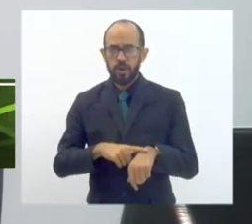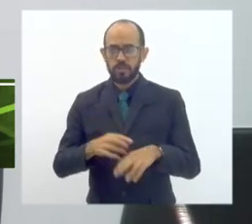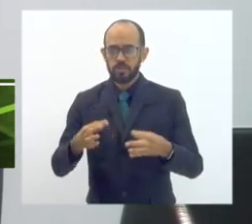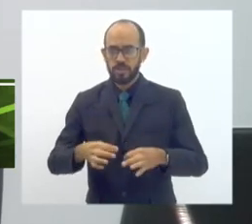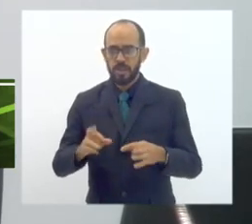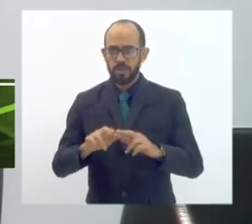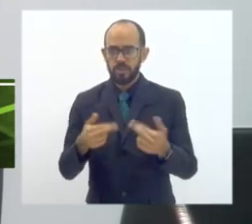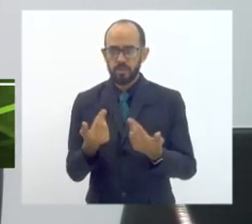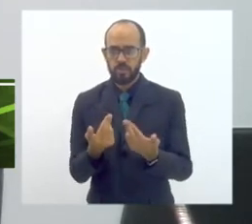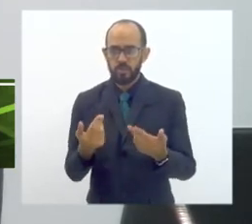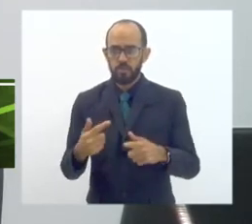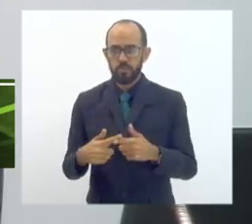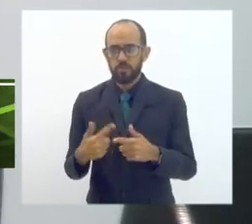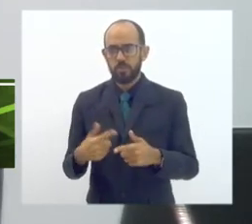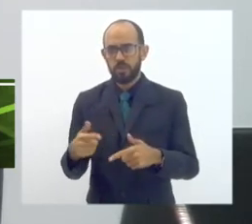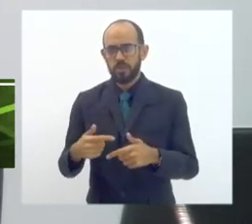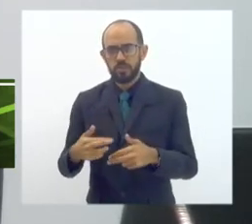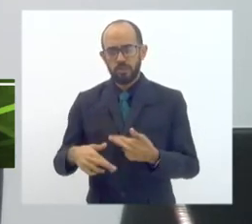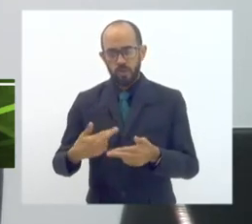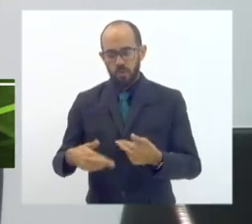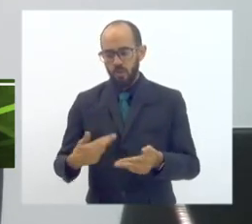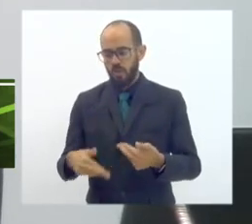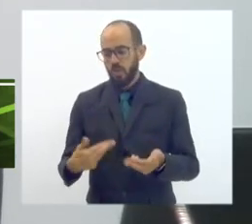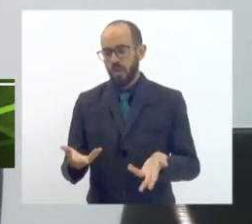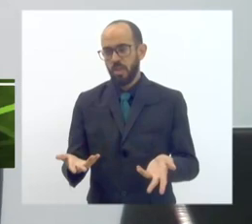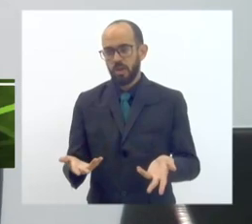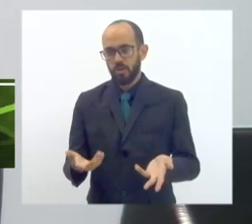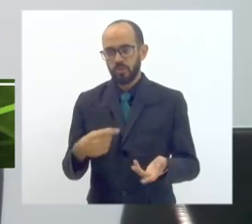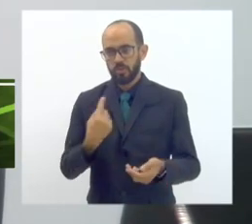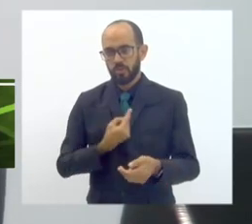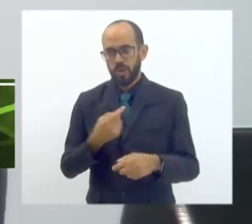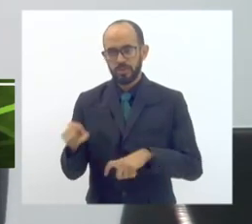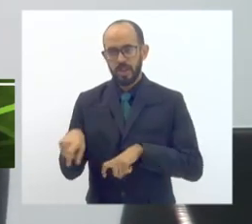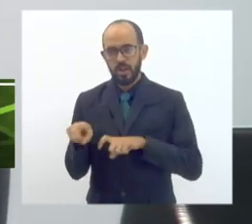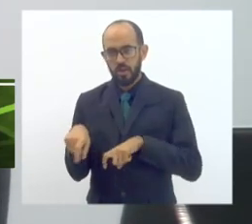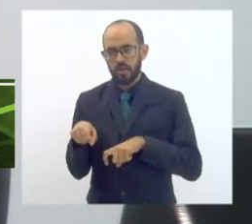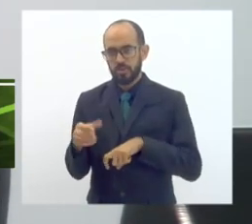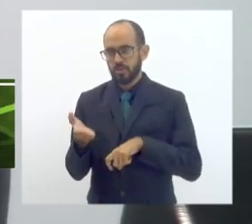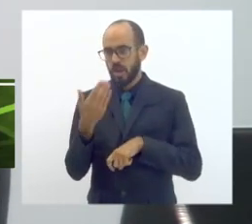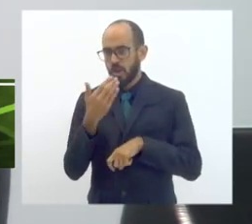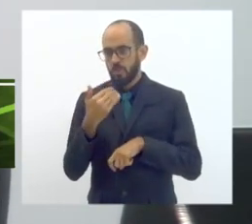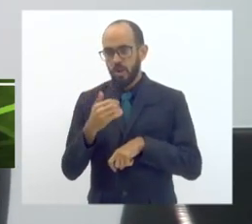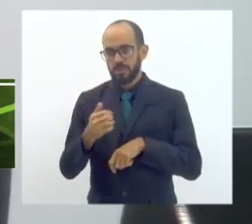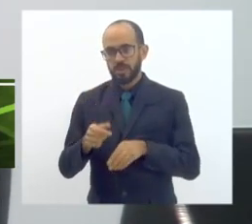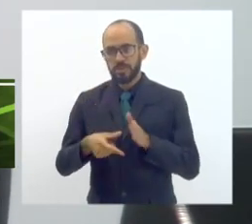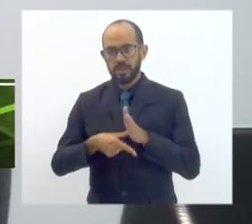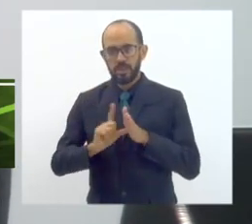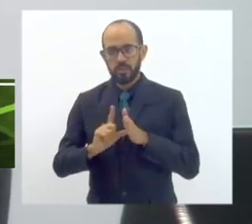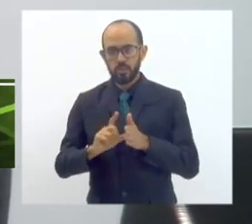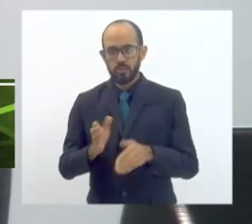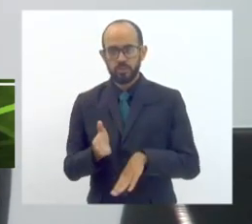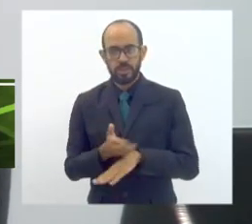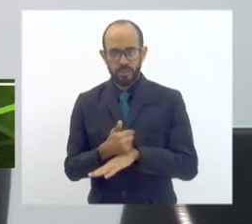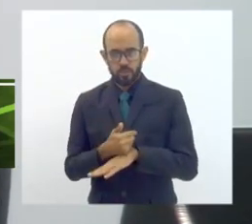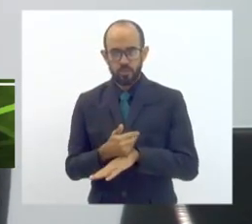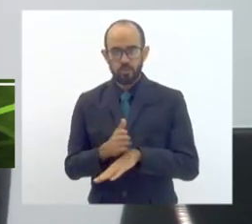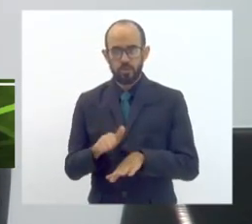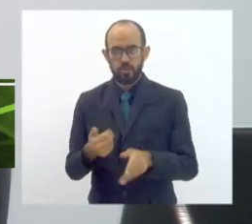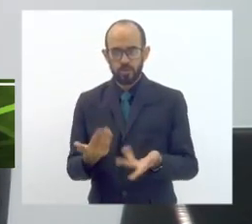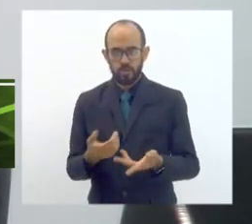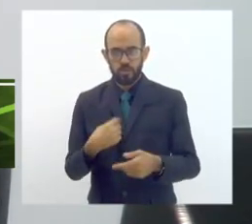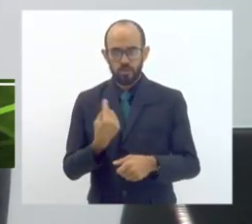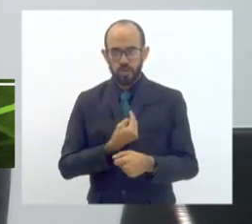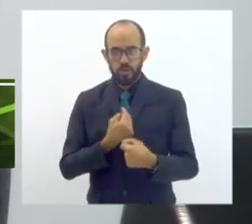porque é da roça, entendeu? Lá na roça nós almoçamos às 11 horas, né, Branco? Então, precisamos disso